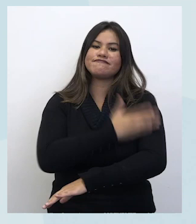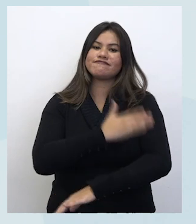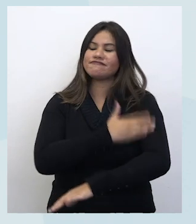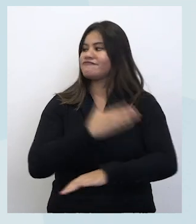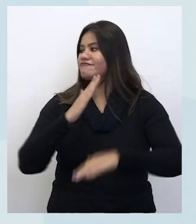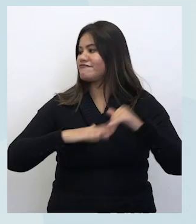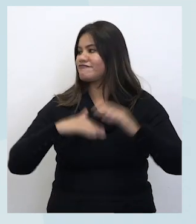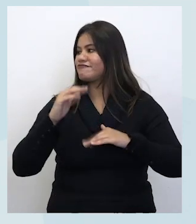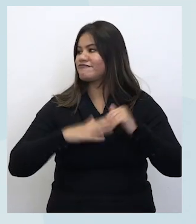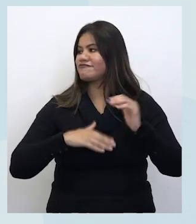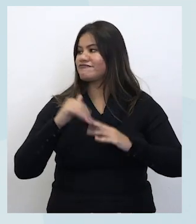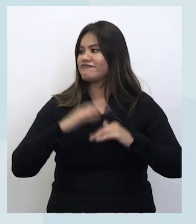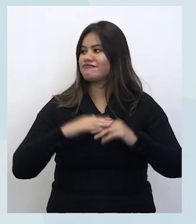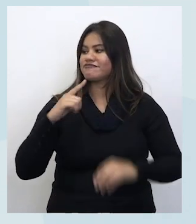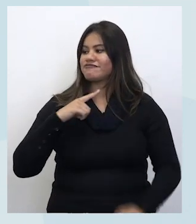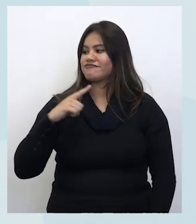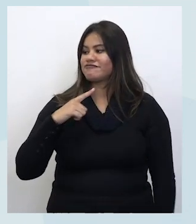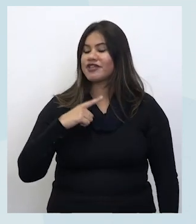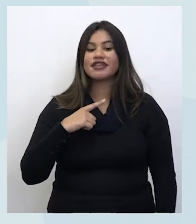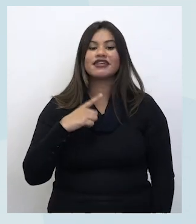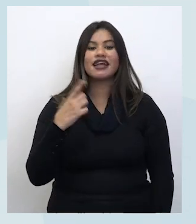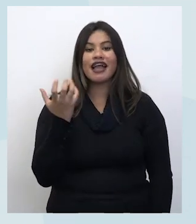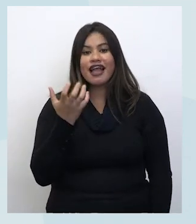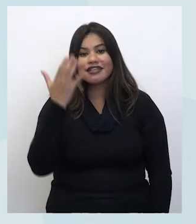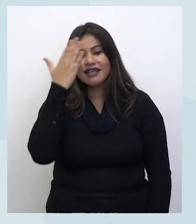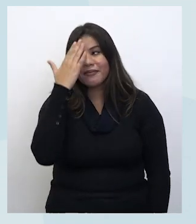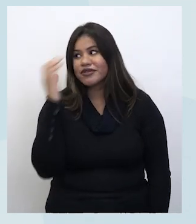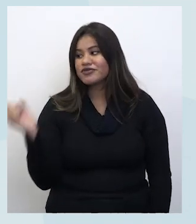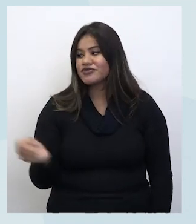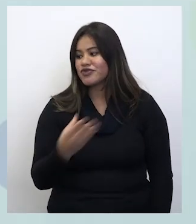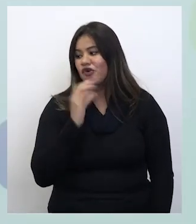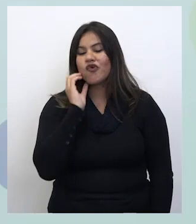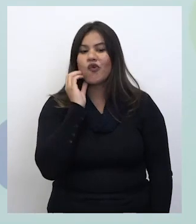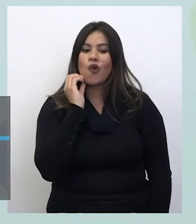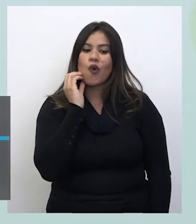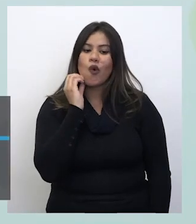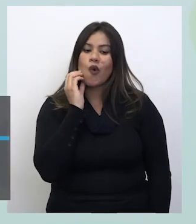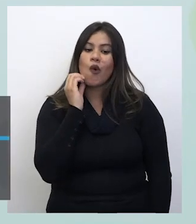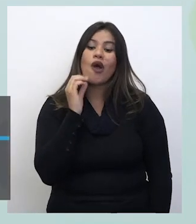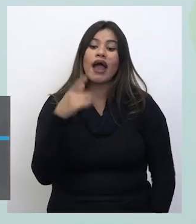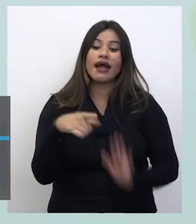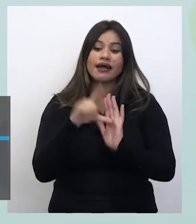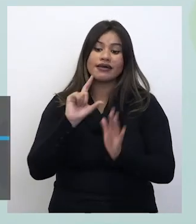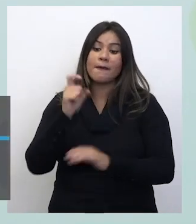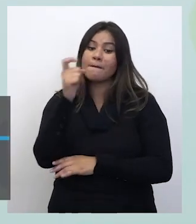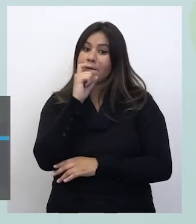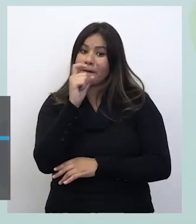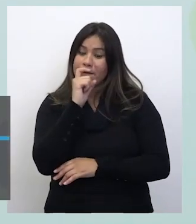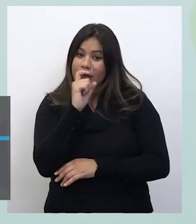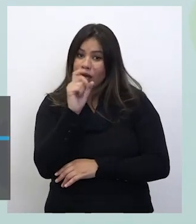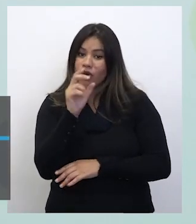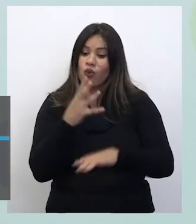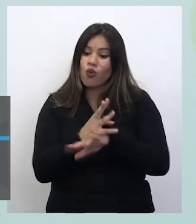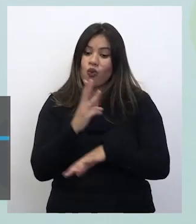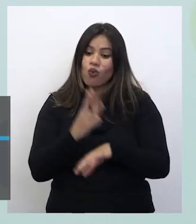competência socioemocional. Querem saber de uma novidade? Depois disso, o meu pai, ele não usava o WhatsApp. Agora ele começou a usar o WhatsApp